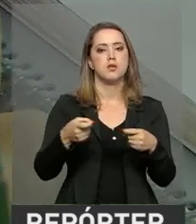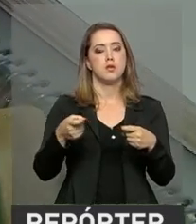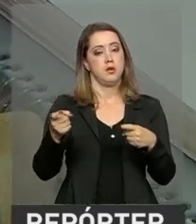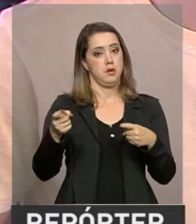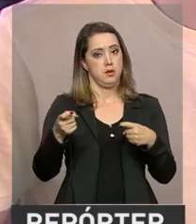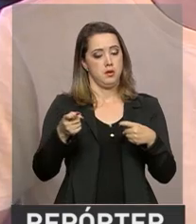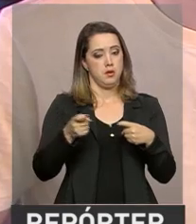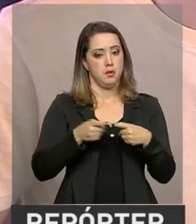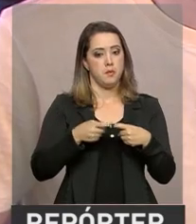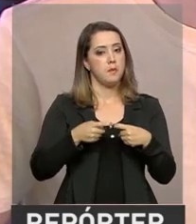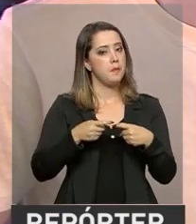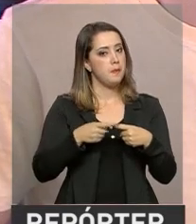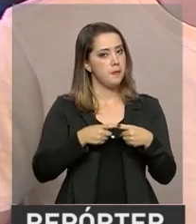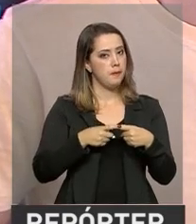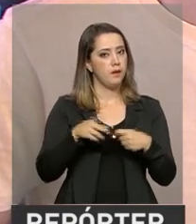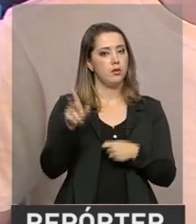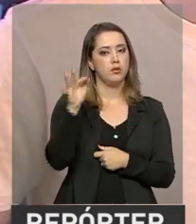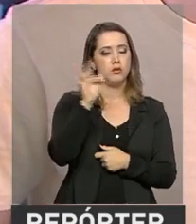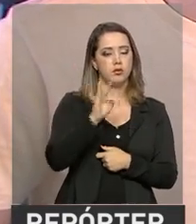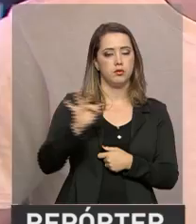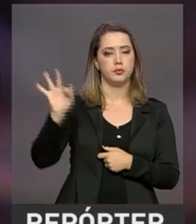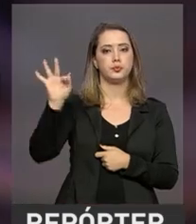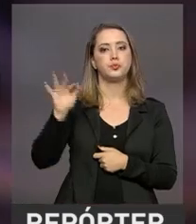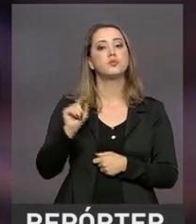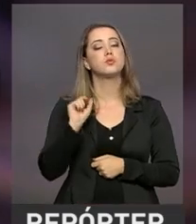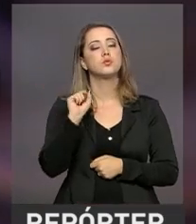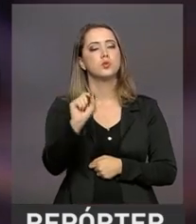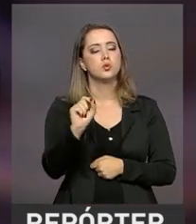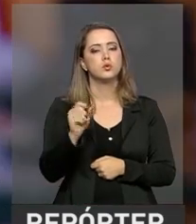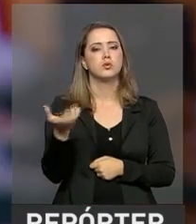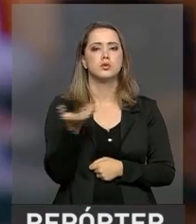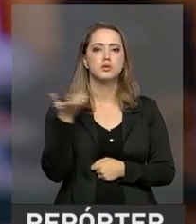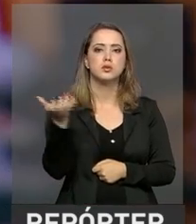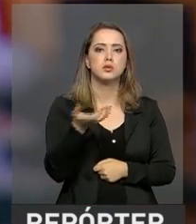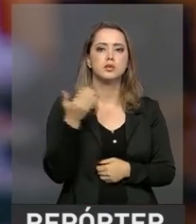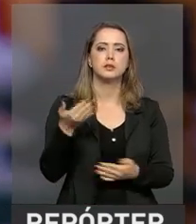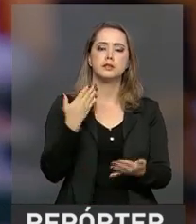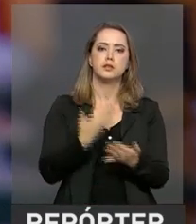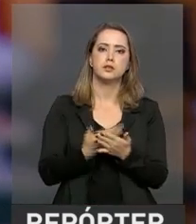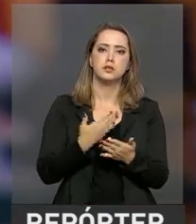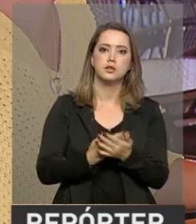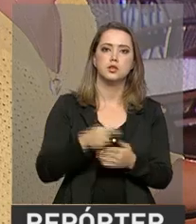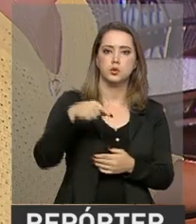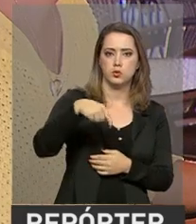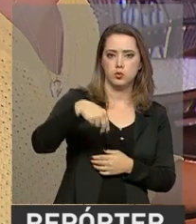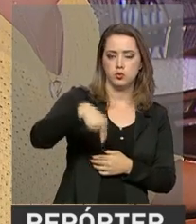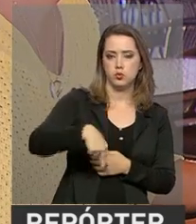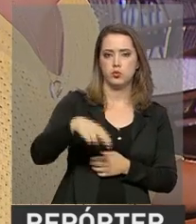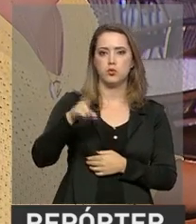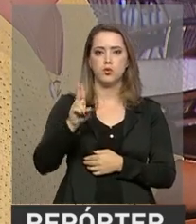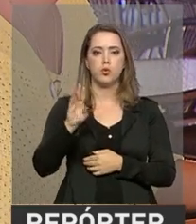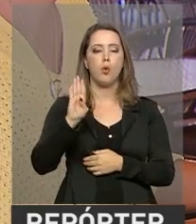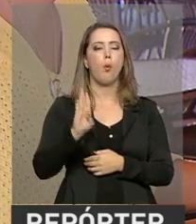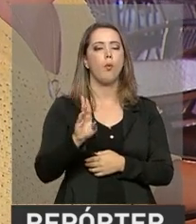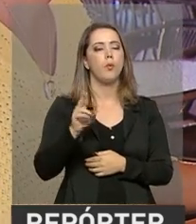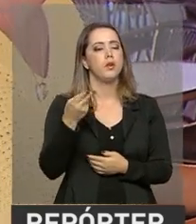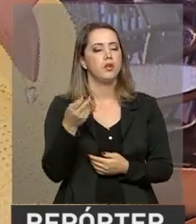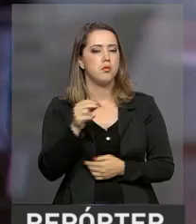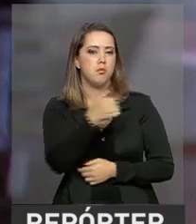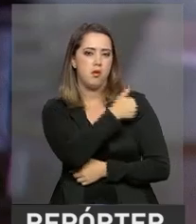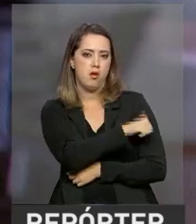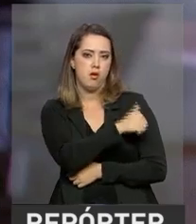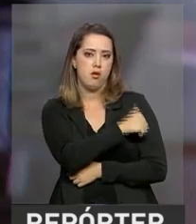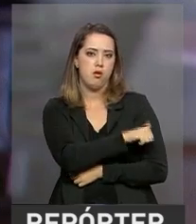universidade pública. Os dois descobriram que querem estudar em universidades públicas do Distrito Federal, Rio de Janeiro ou Minas